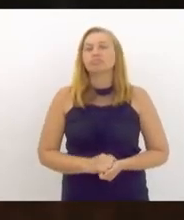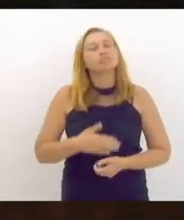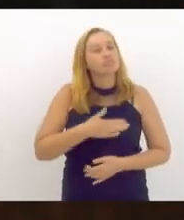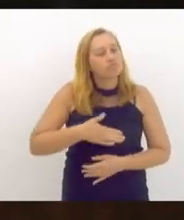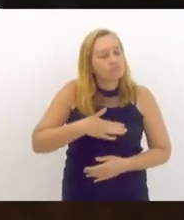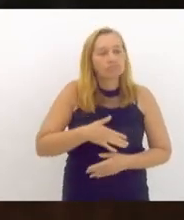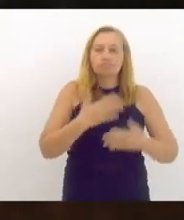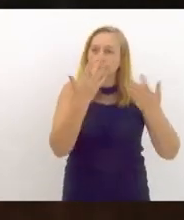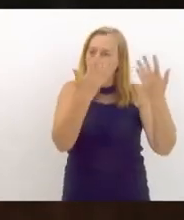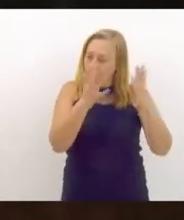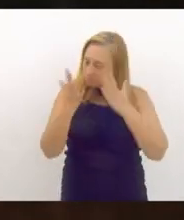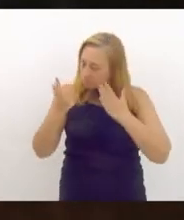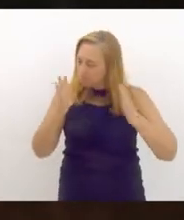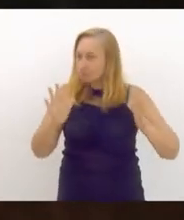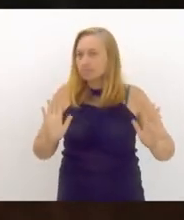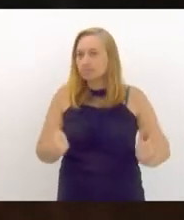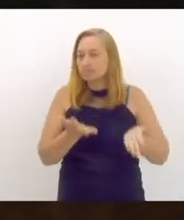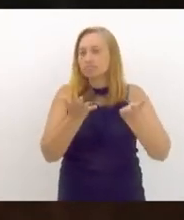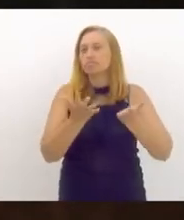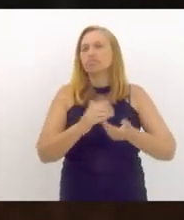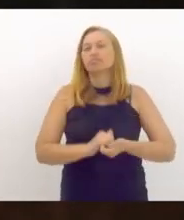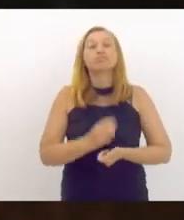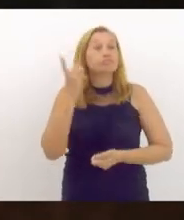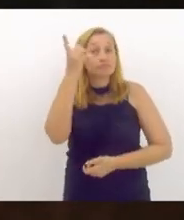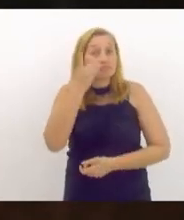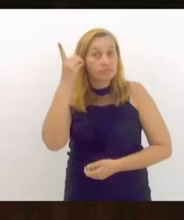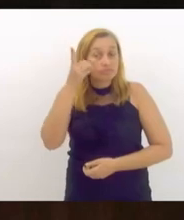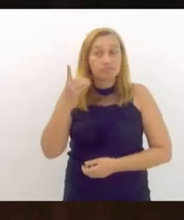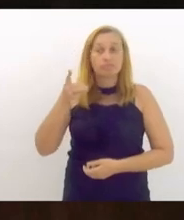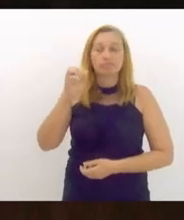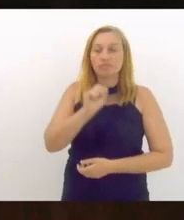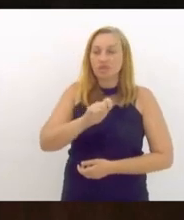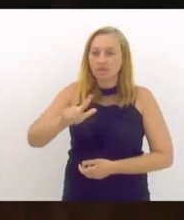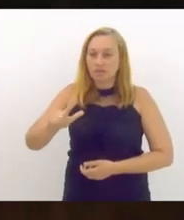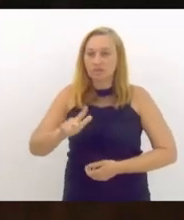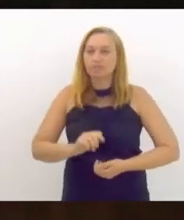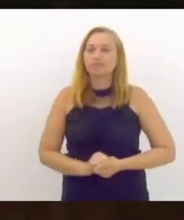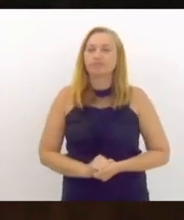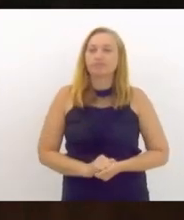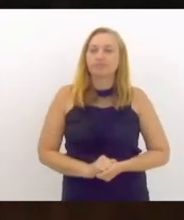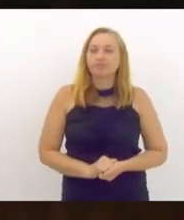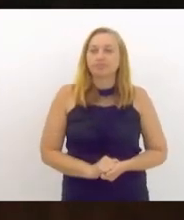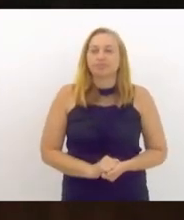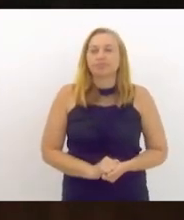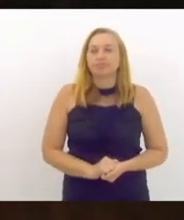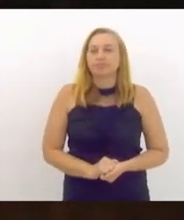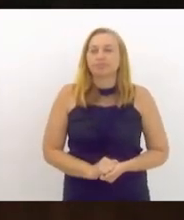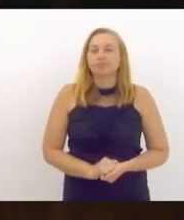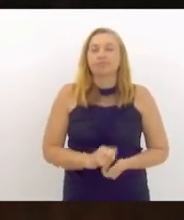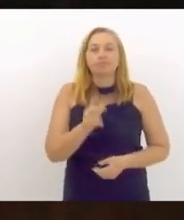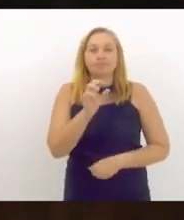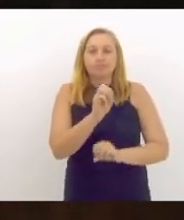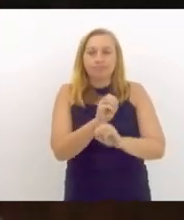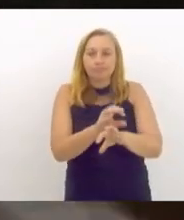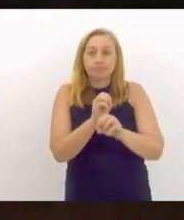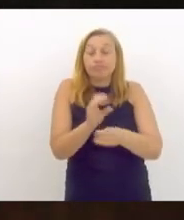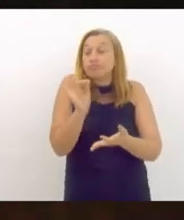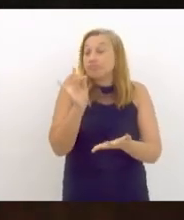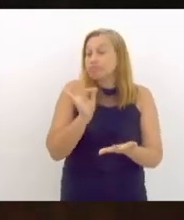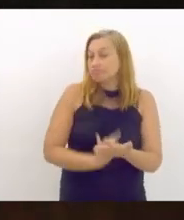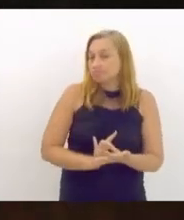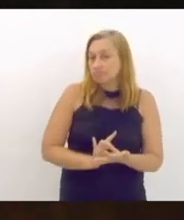de parabenizar a iniciativa do nobre deputado Daniel, dizer que a educação